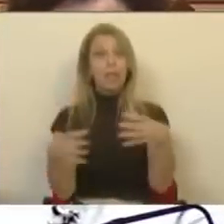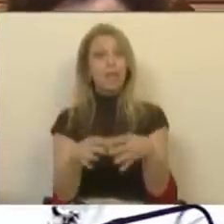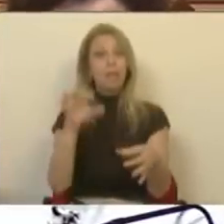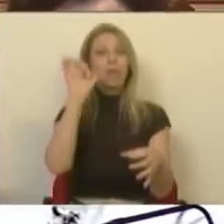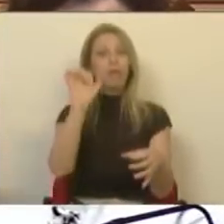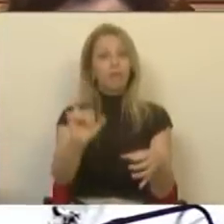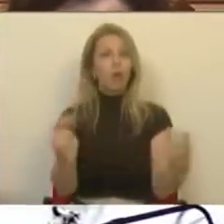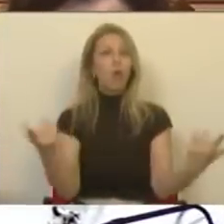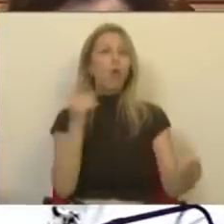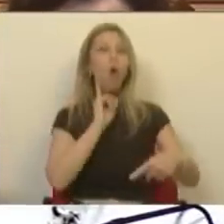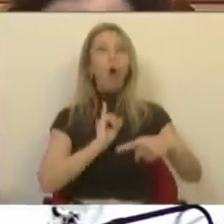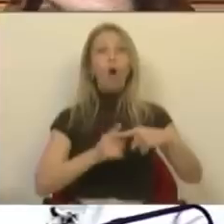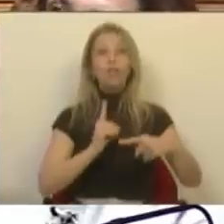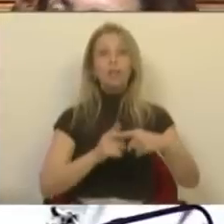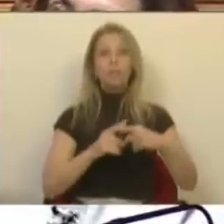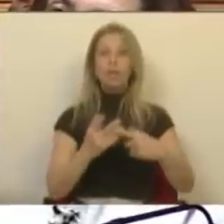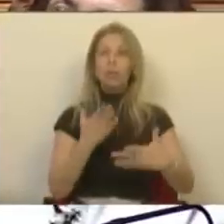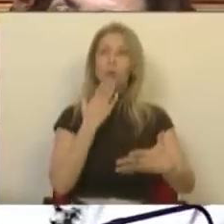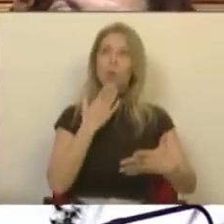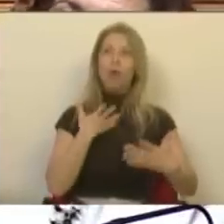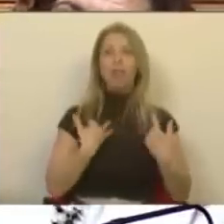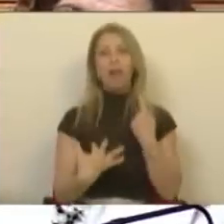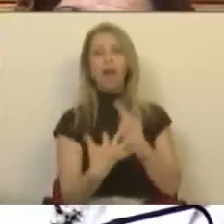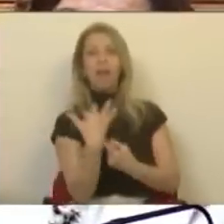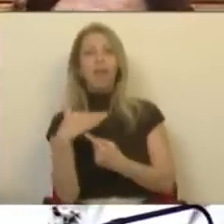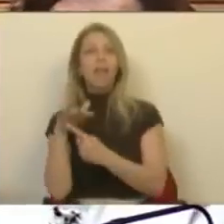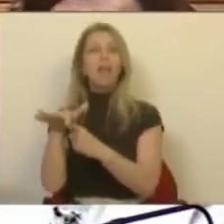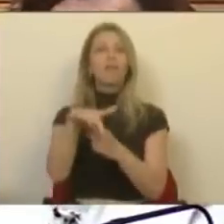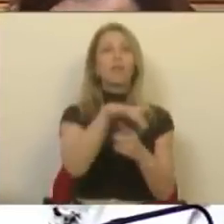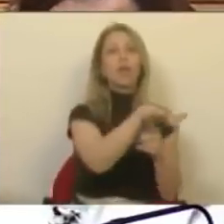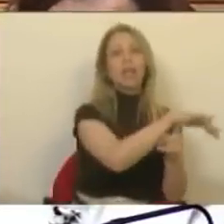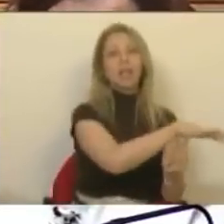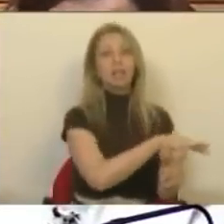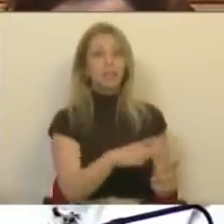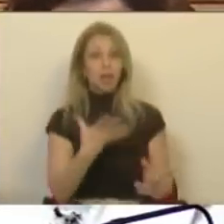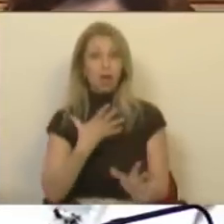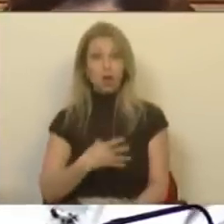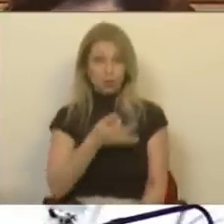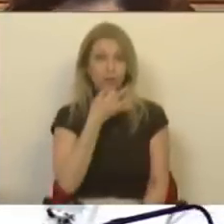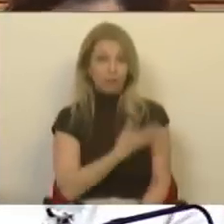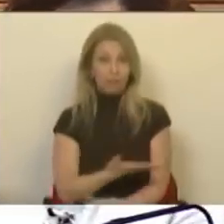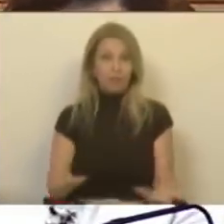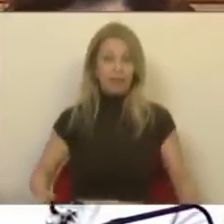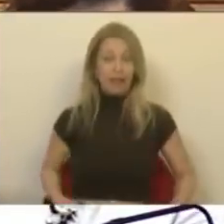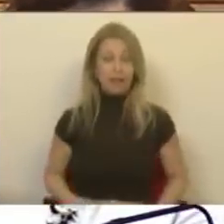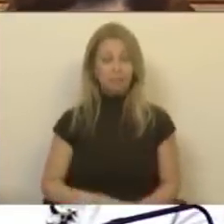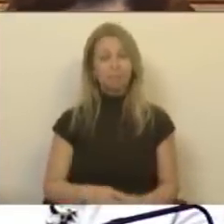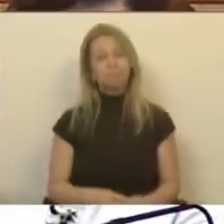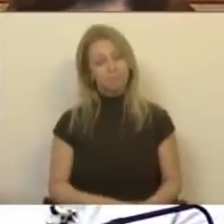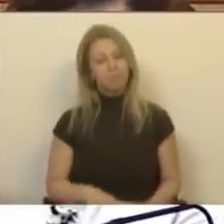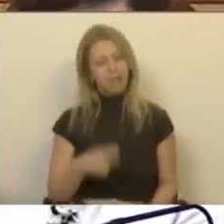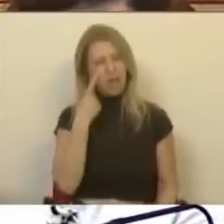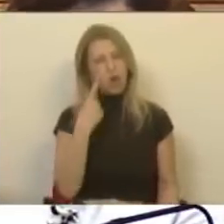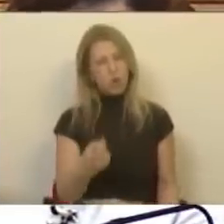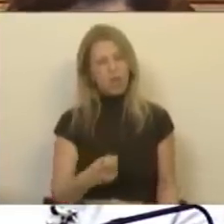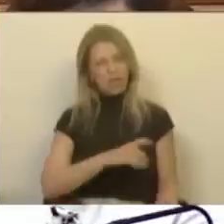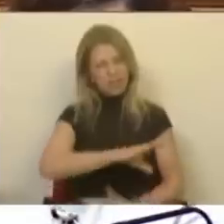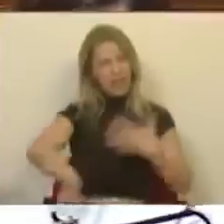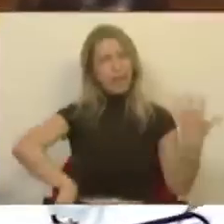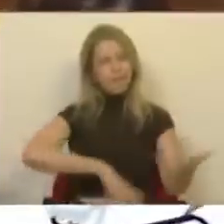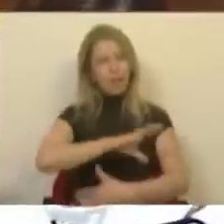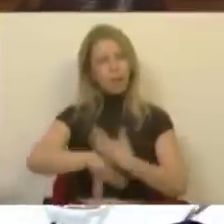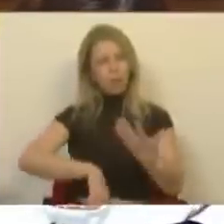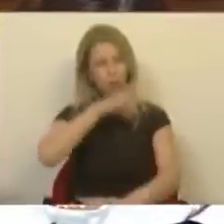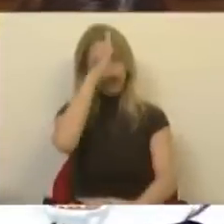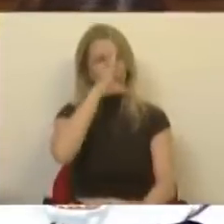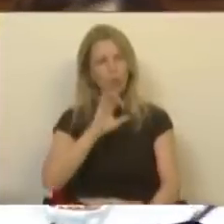contagiante Que gosta sempre de falar e o seu primeiro ministro reconhecerá que valborde em que o governo se encontrou nestas últimas